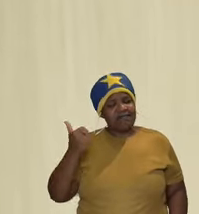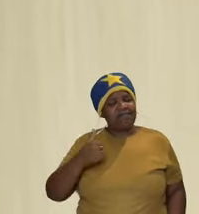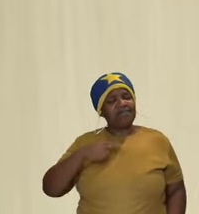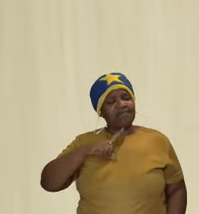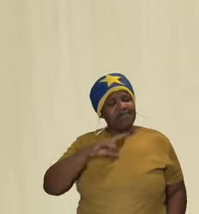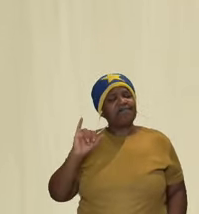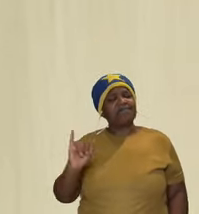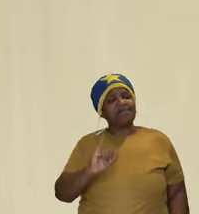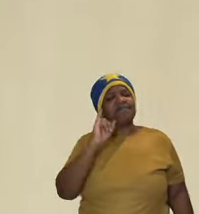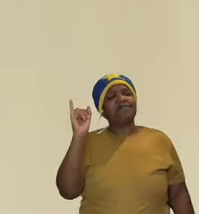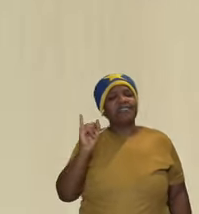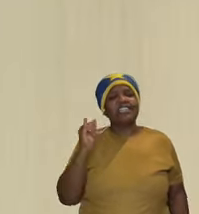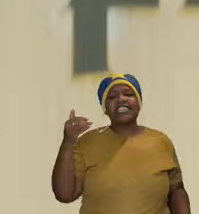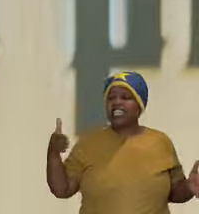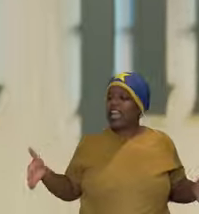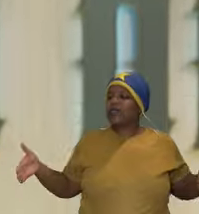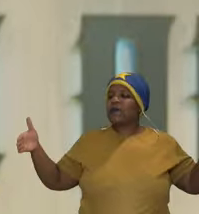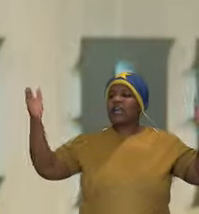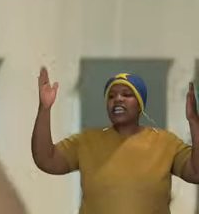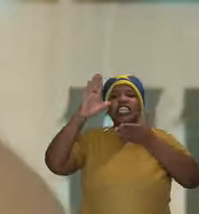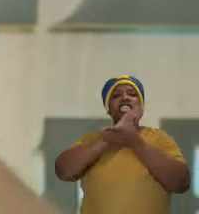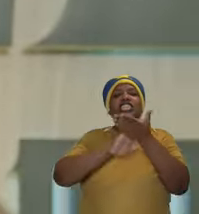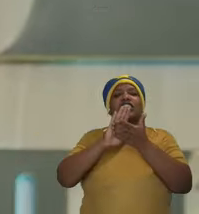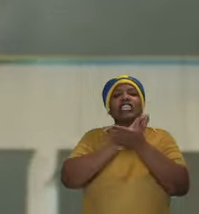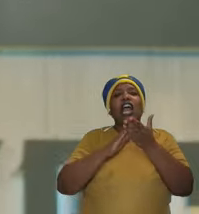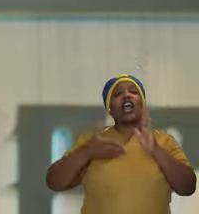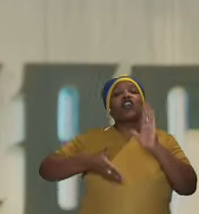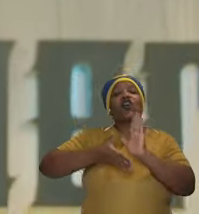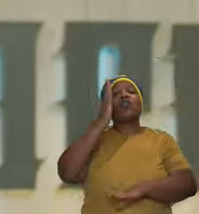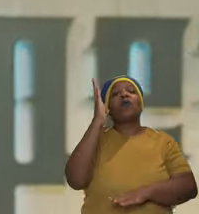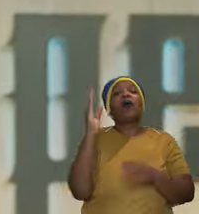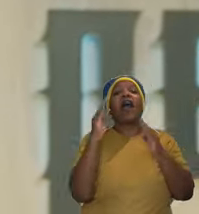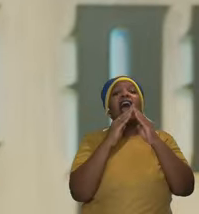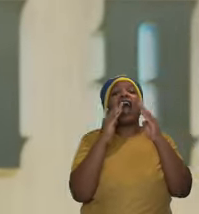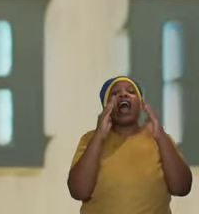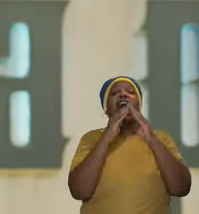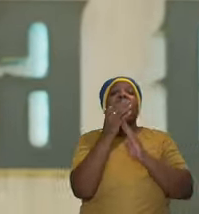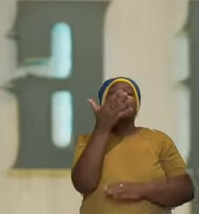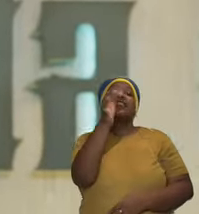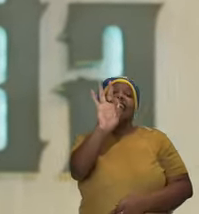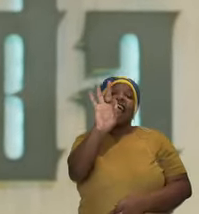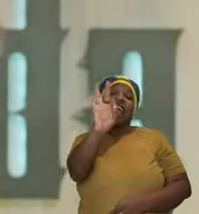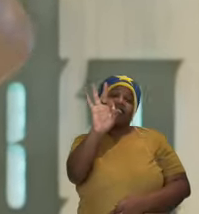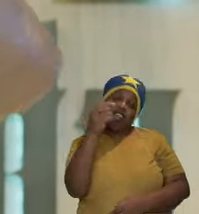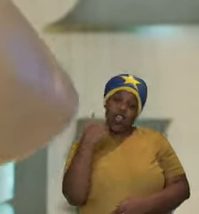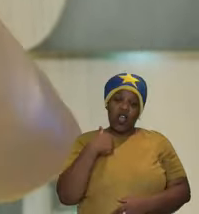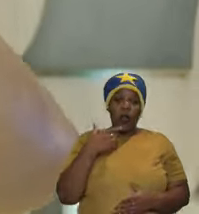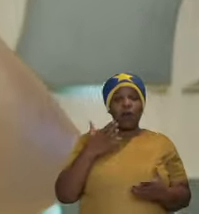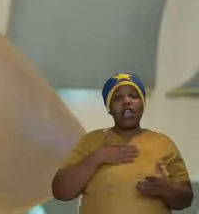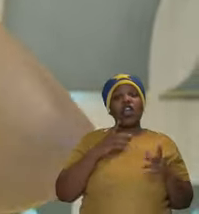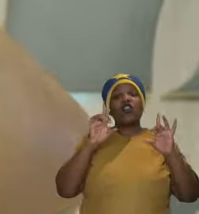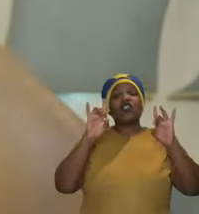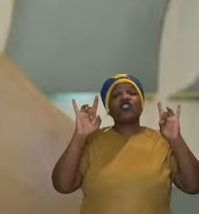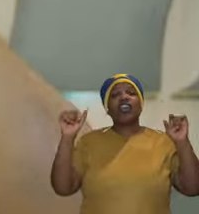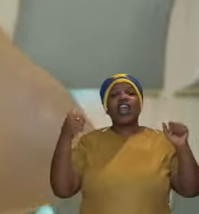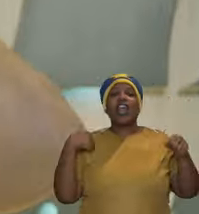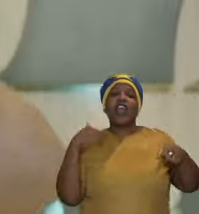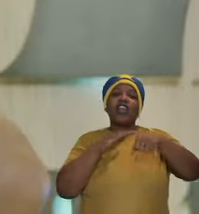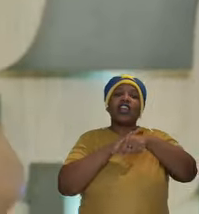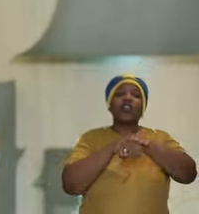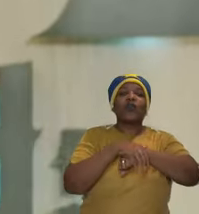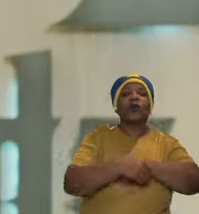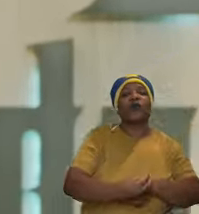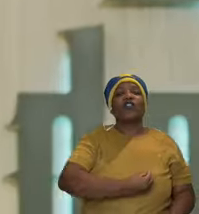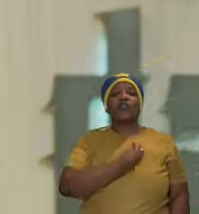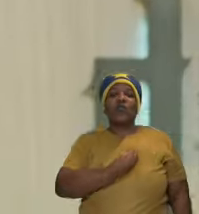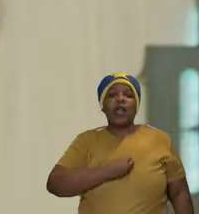das paredes sem reboco. Só vou pra casa às 10. Hoje é meu dia. Eu tirei a noite pra viver